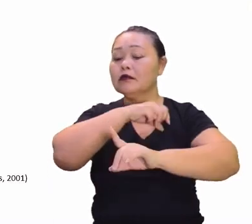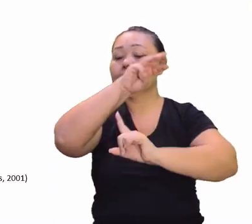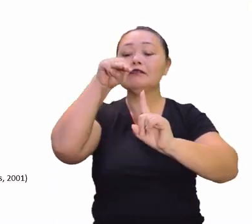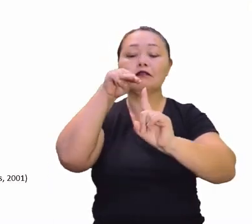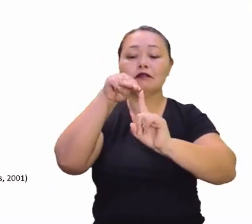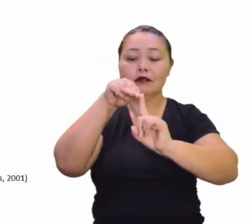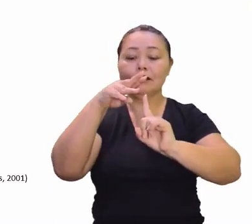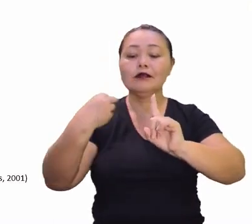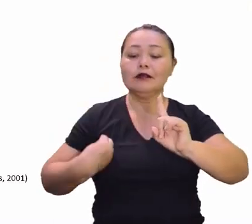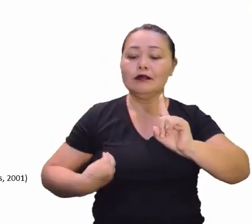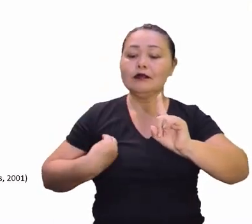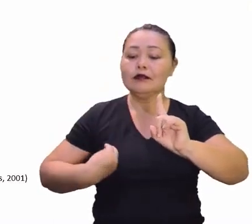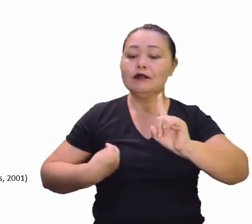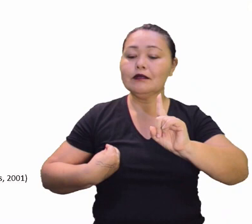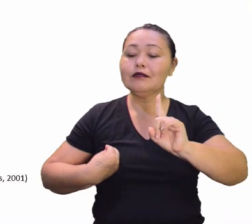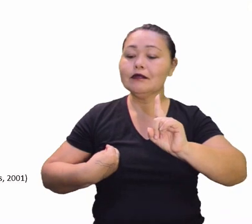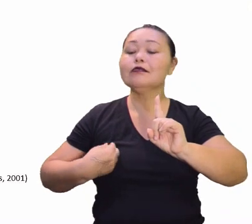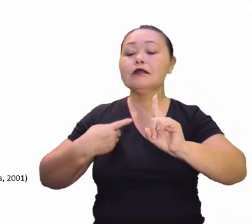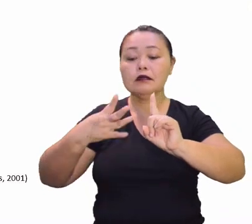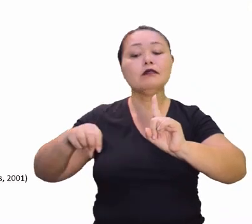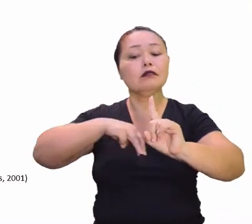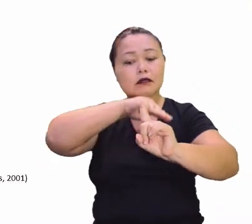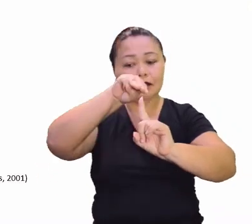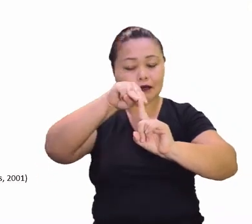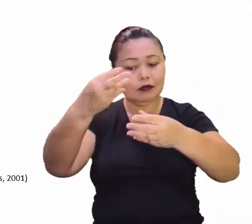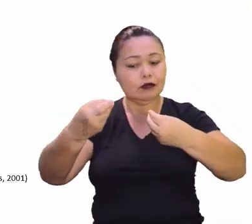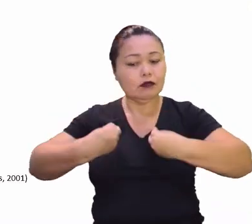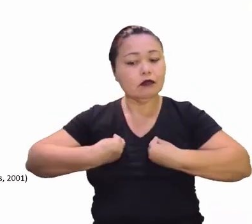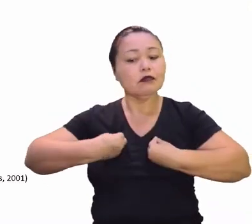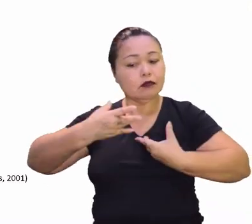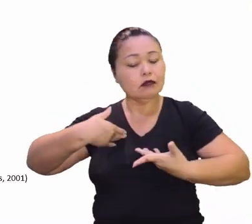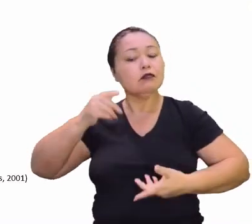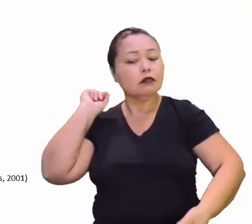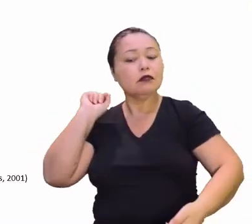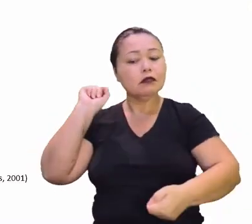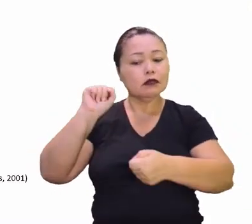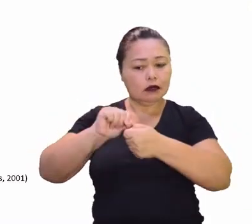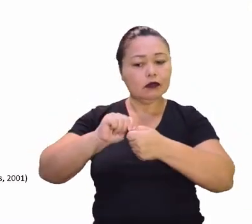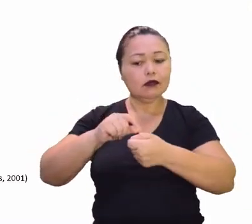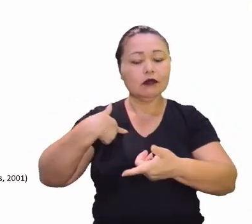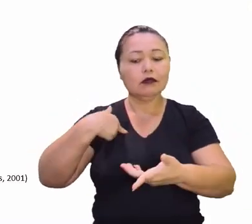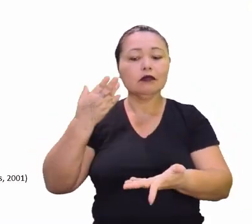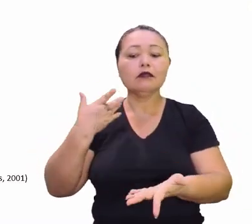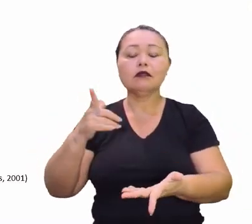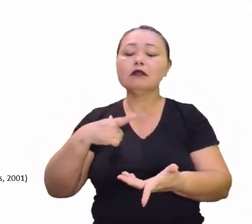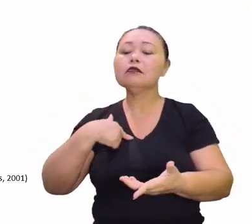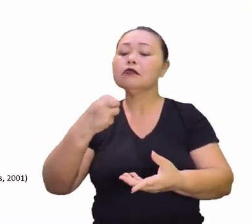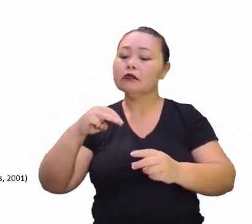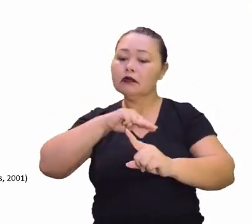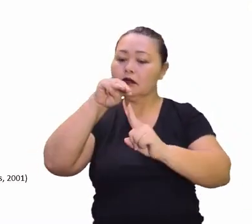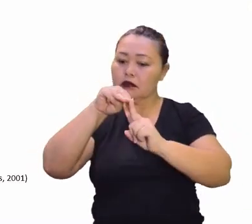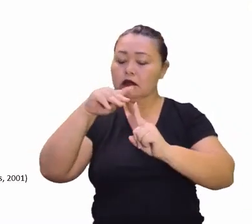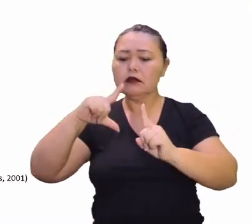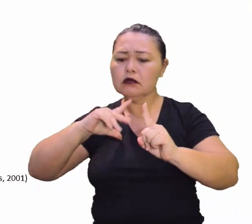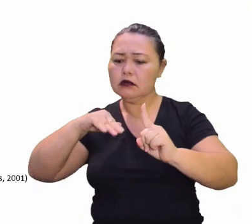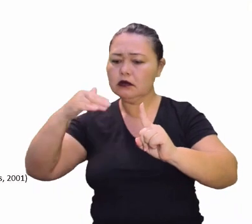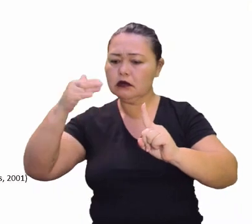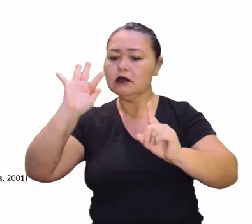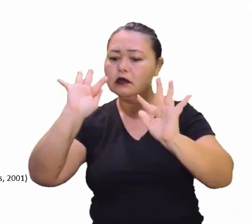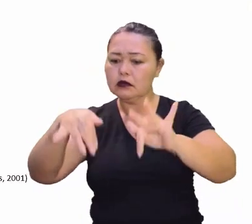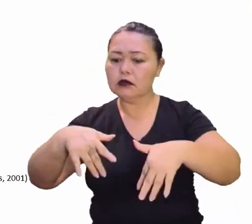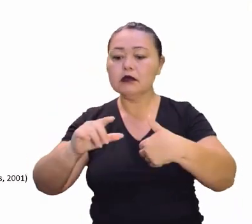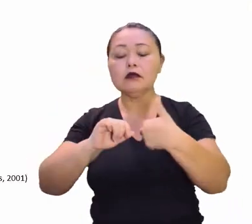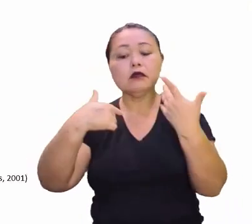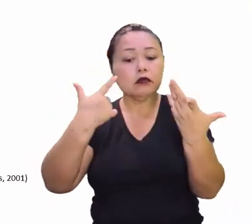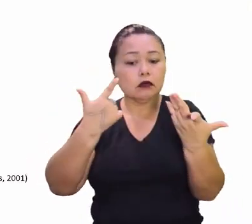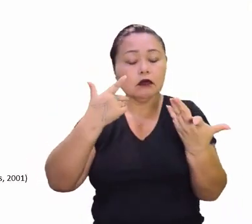missões de vida, né? Eles falam assim, que missão dada é missão cumprida. Então, o militar, ele tem esse norte. Se derem uma missão para ele, ele quer ir até o fim. Isso